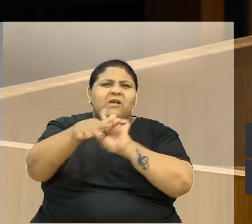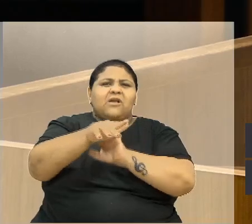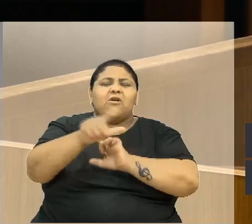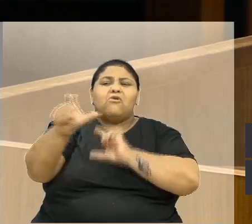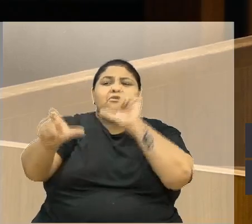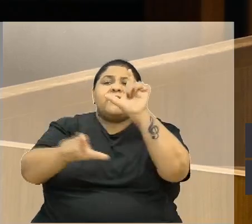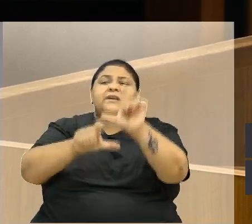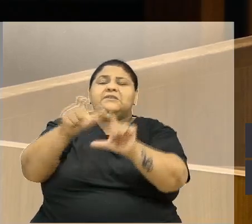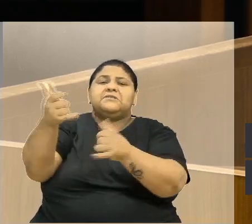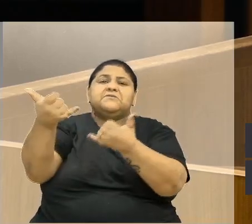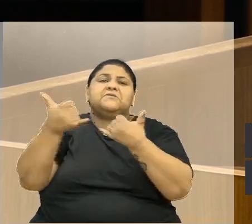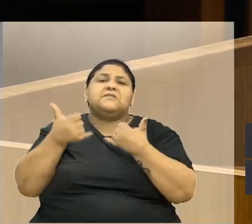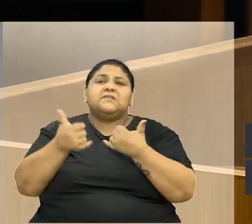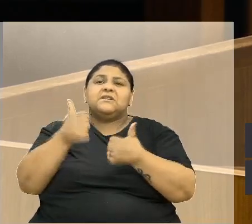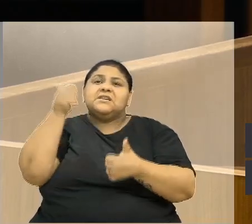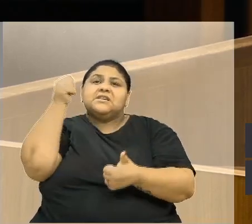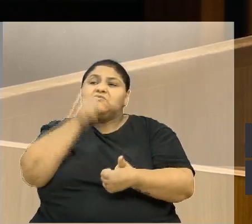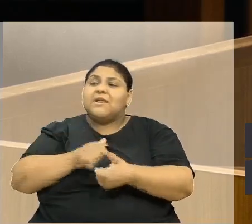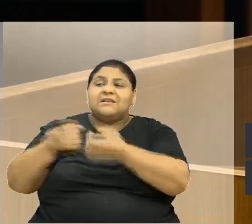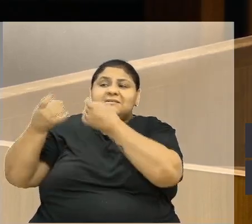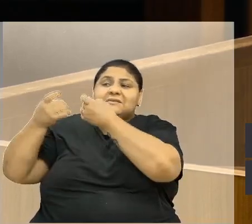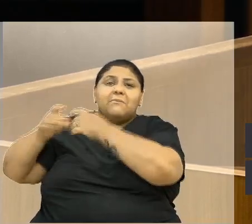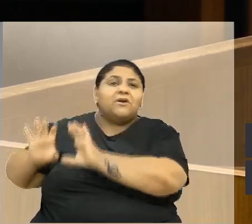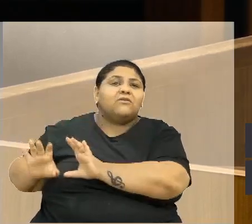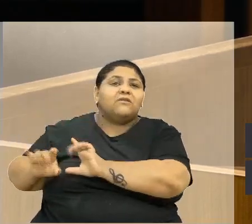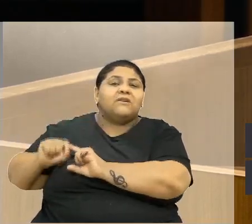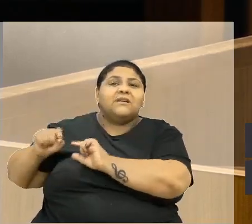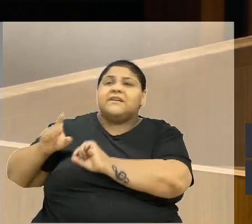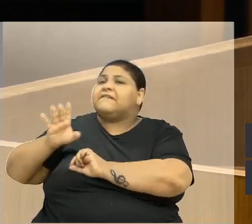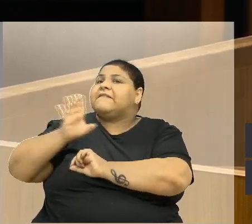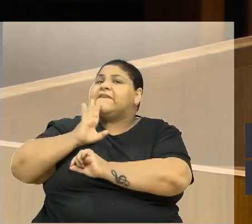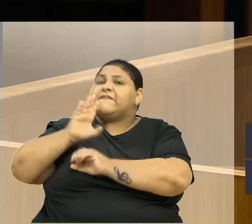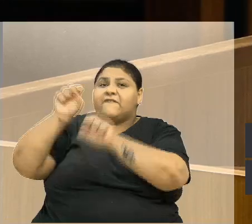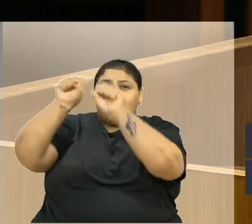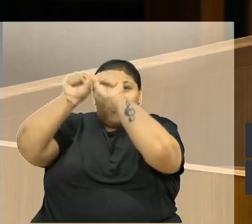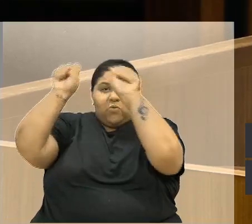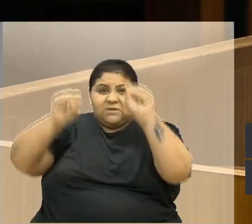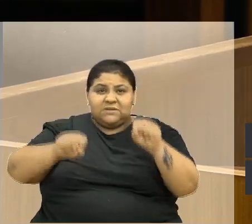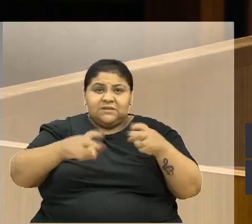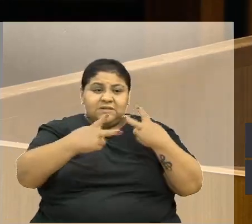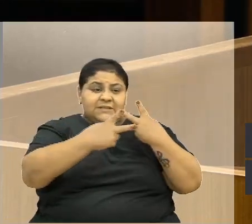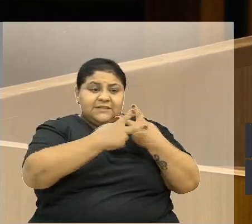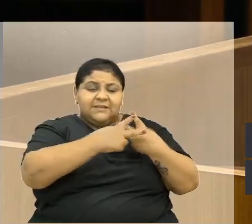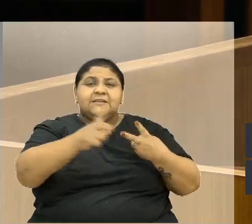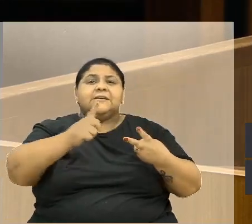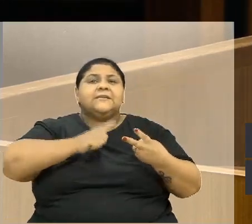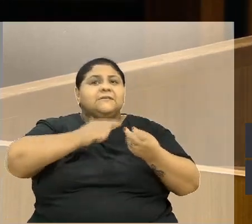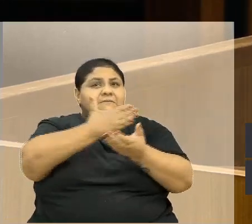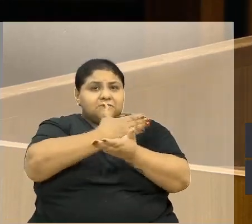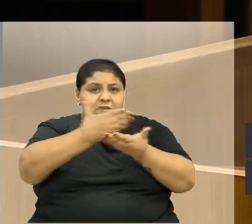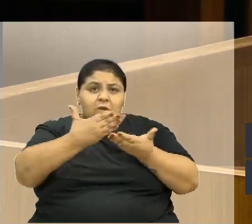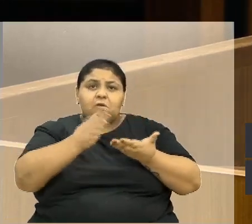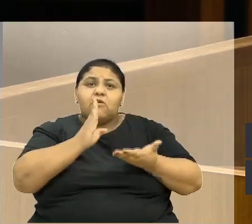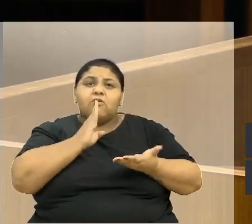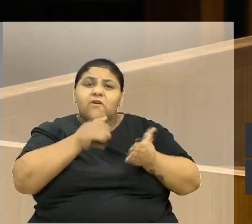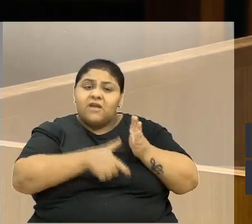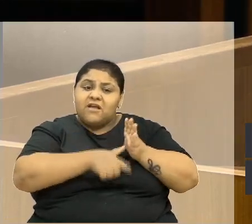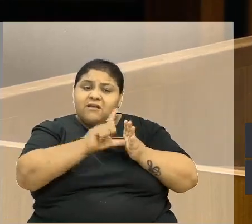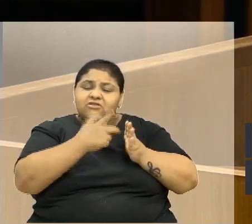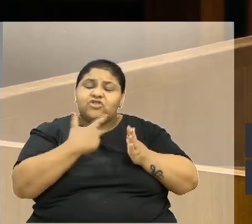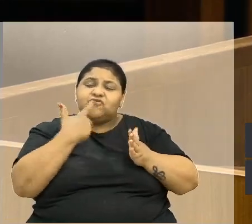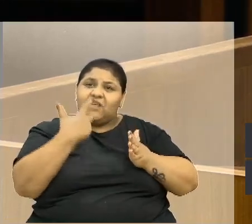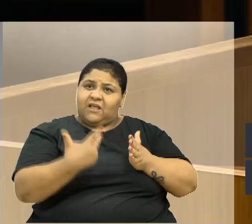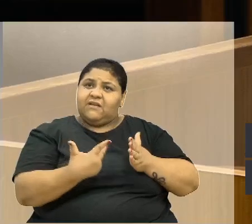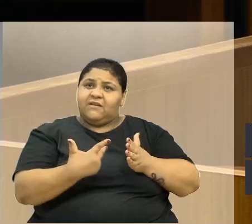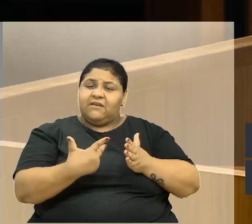pessoas dizem? As mulheres são abandonadas. Quem não conhece o sistema prisional tem que começar a conhecer antes de falar.